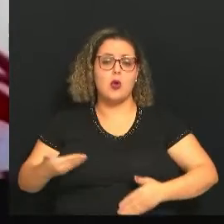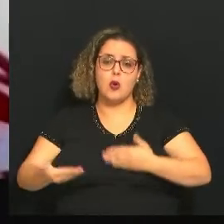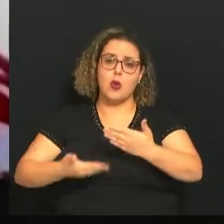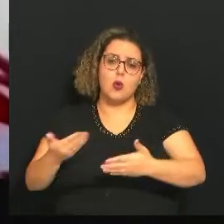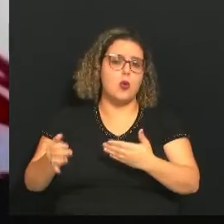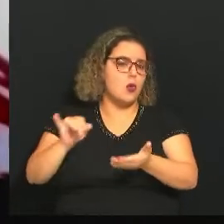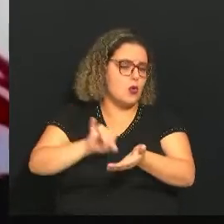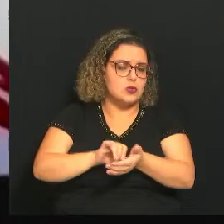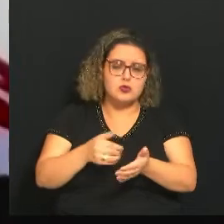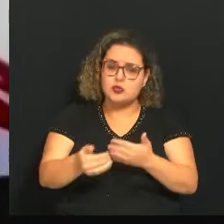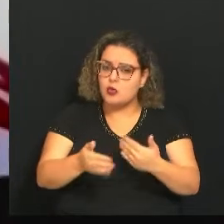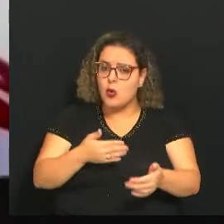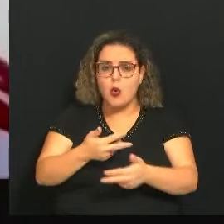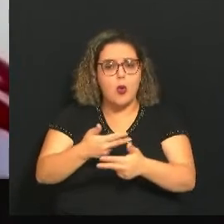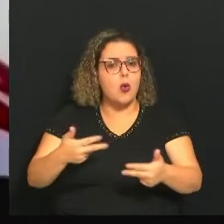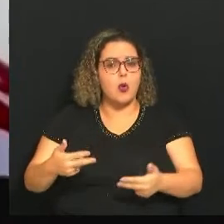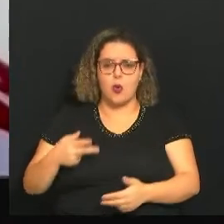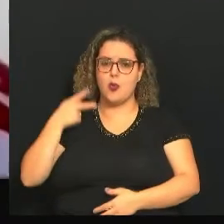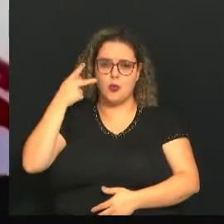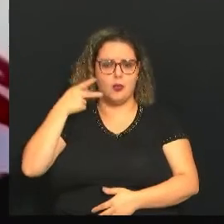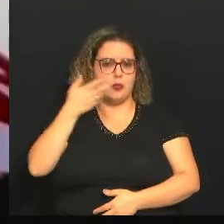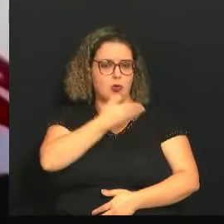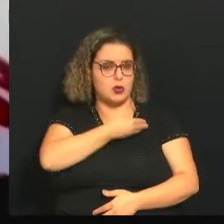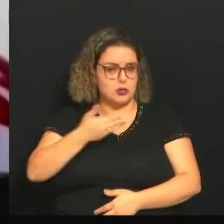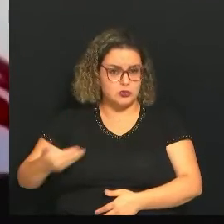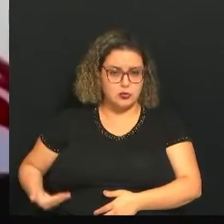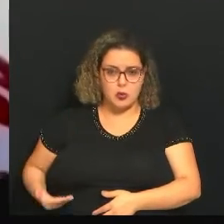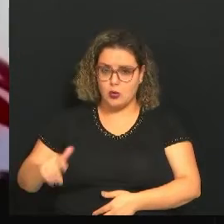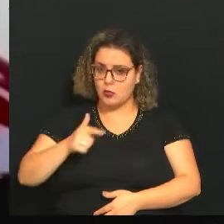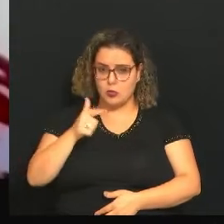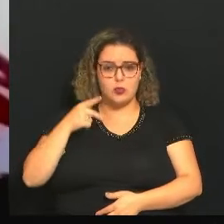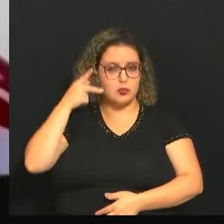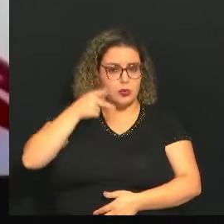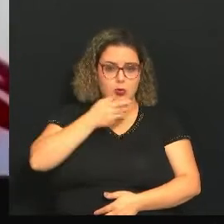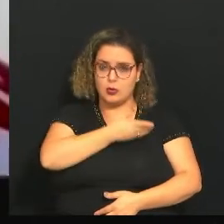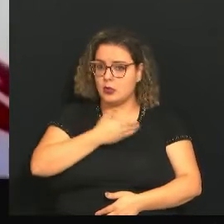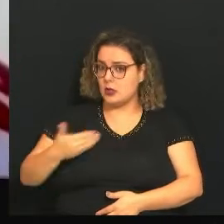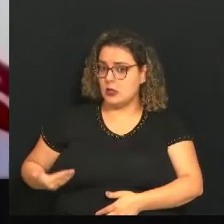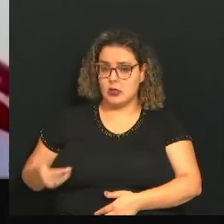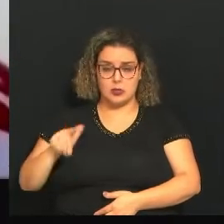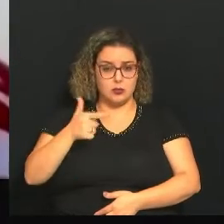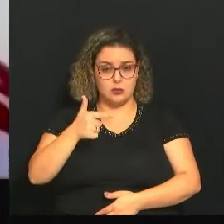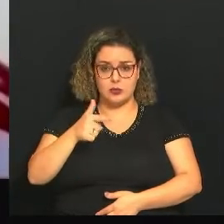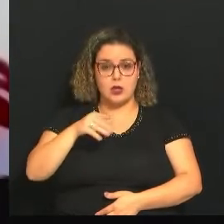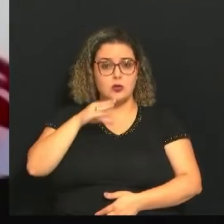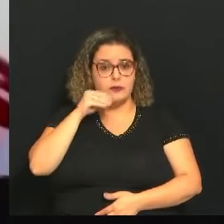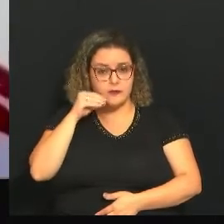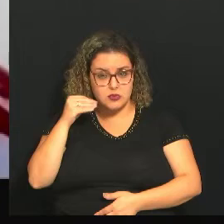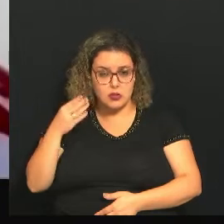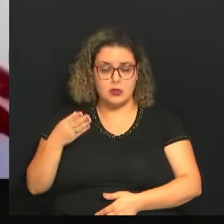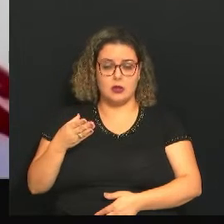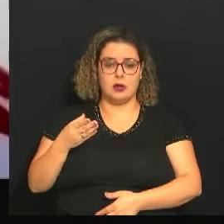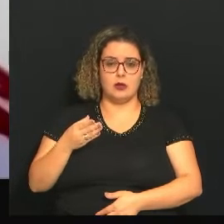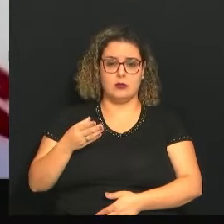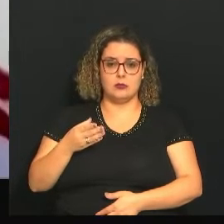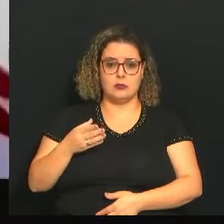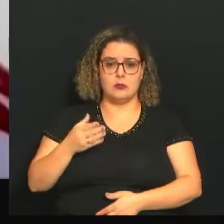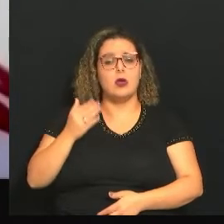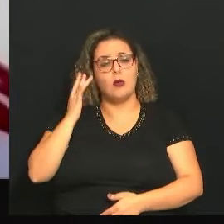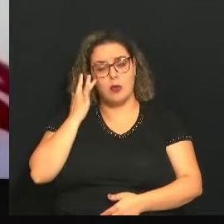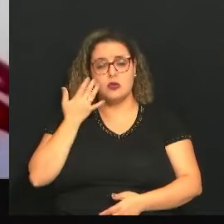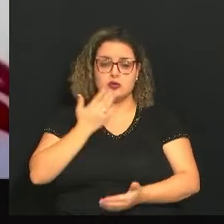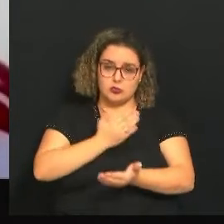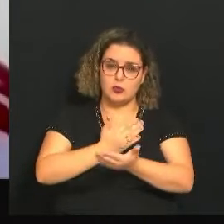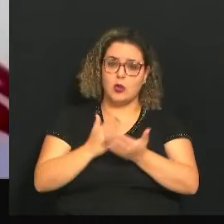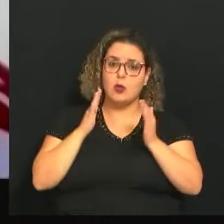política pública, né? Não existe política pública sem servidor público. Esse é daqui que eu acho que a gente tem que partir